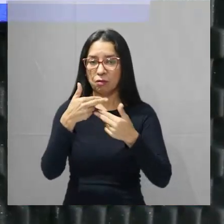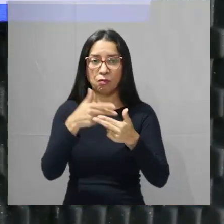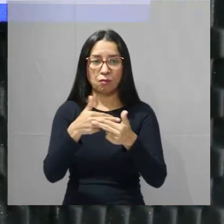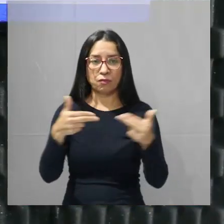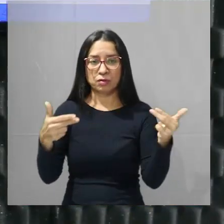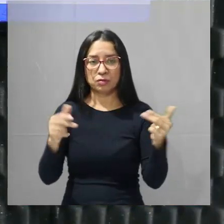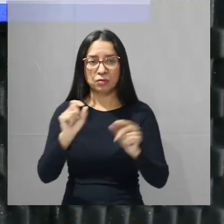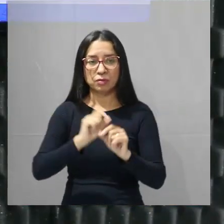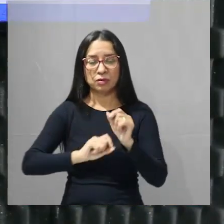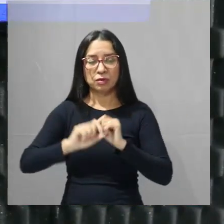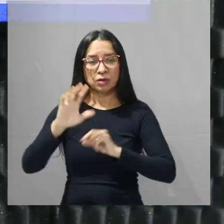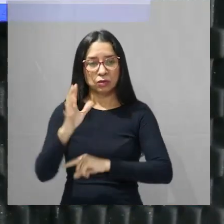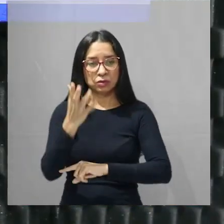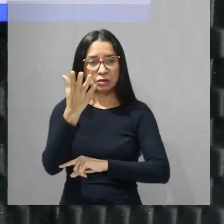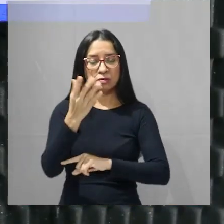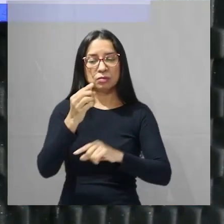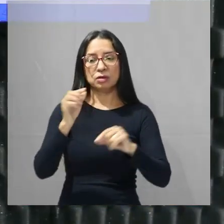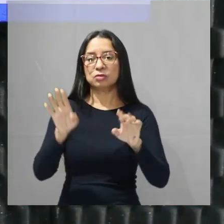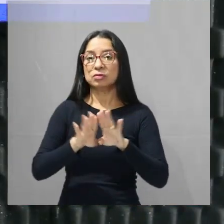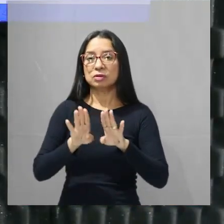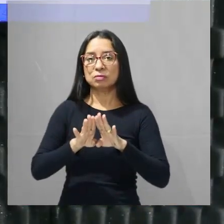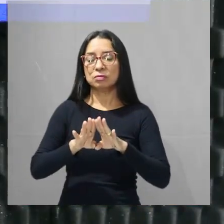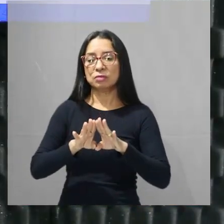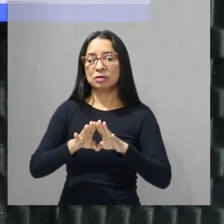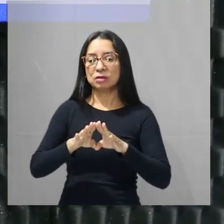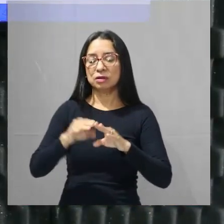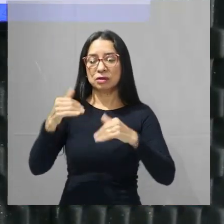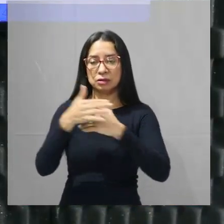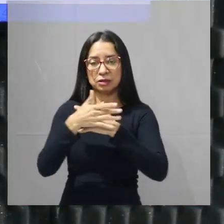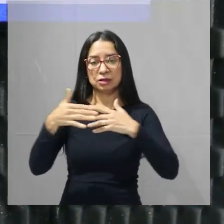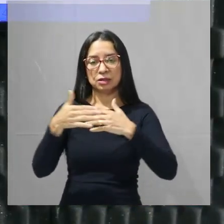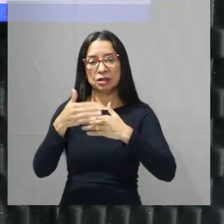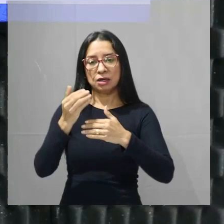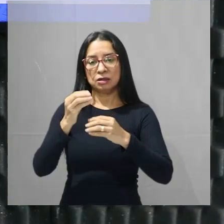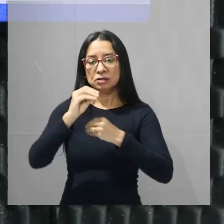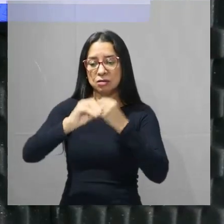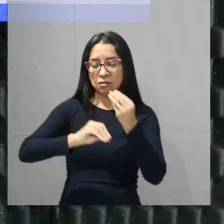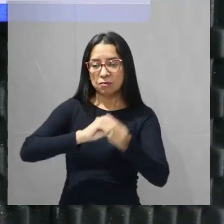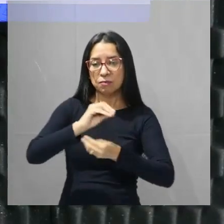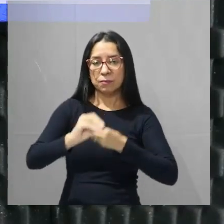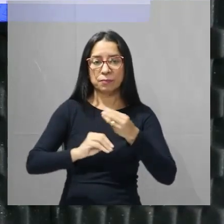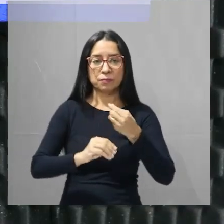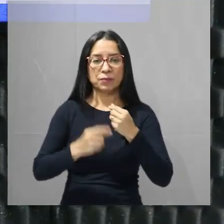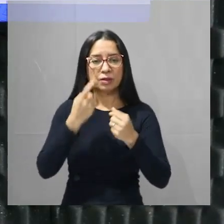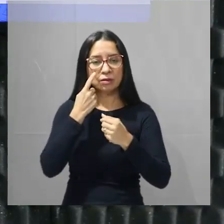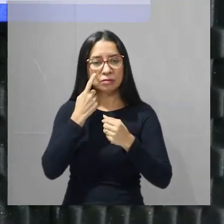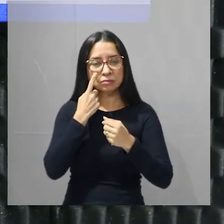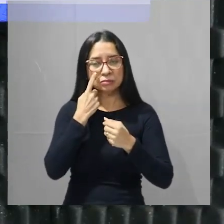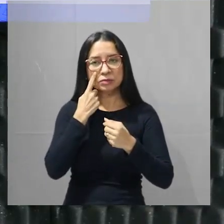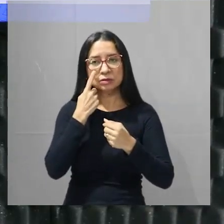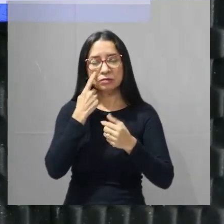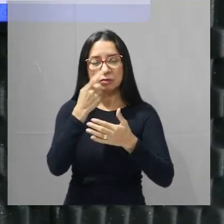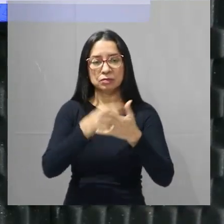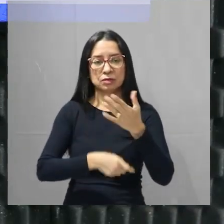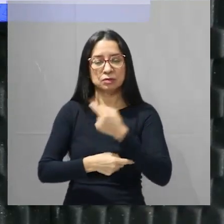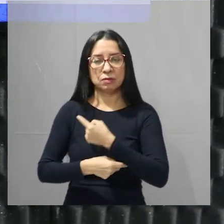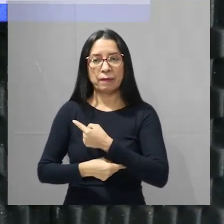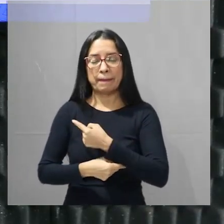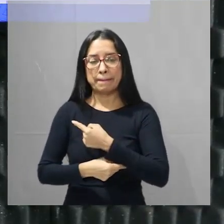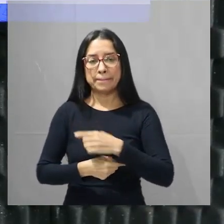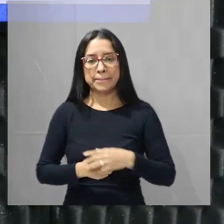E as cidades envolvidas. Beleza, né? Vamos analisar o texto. Depois eu olho ali a imagem. Ele diz o